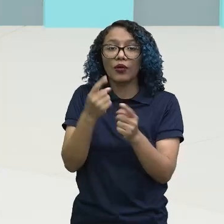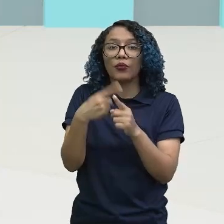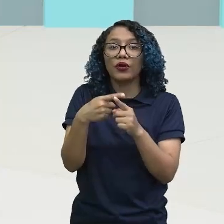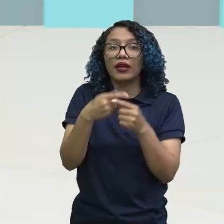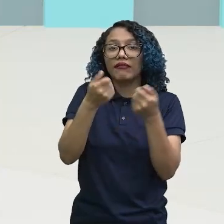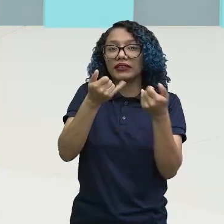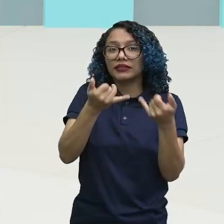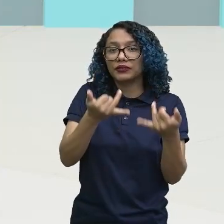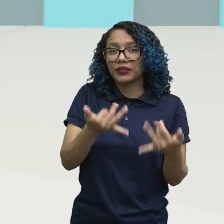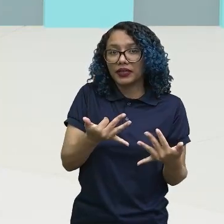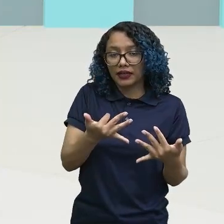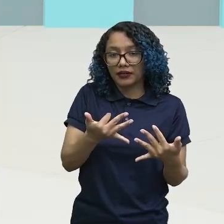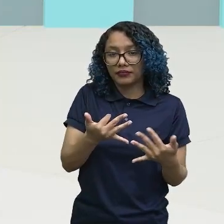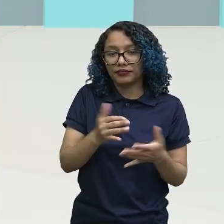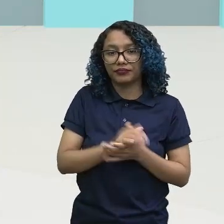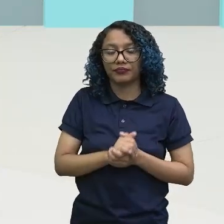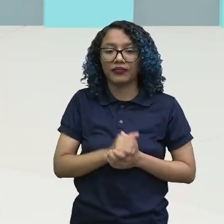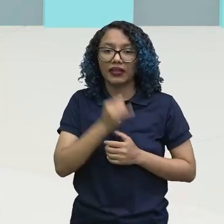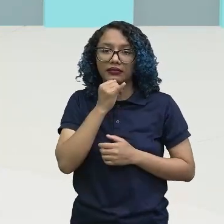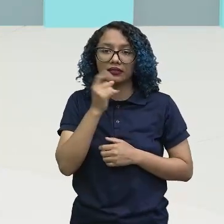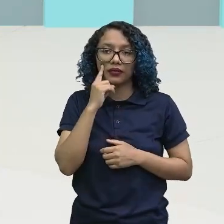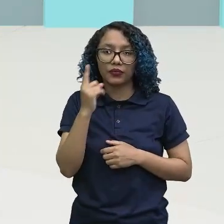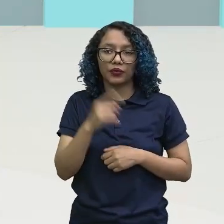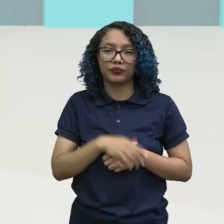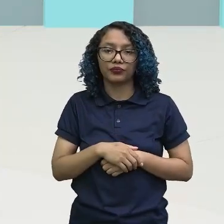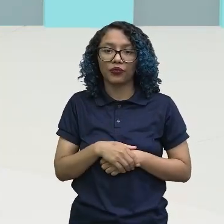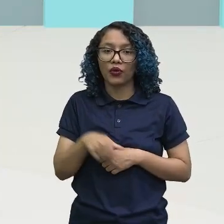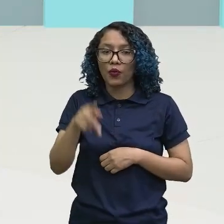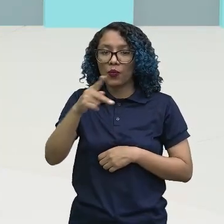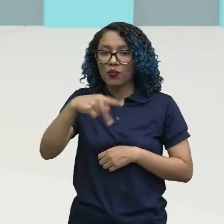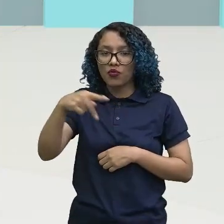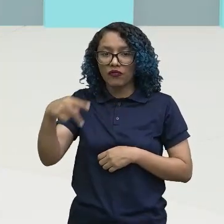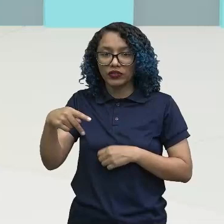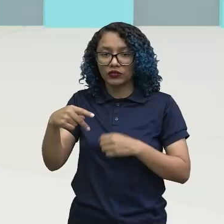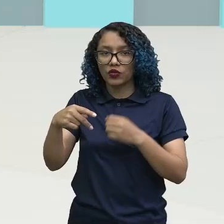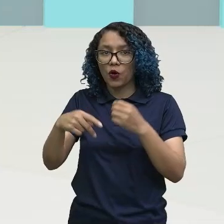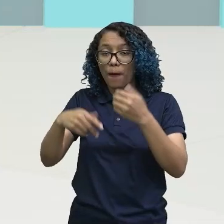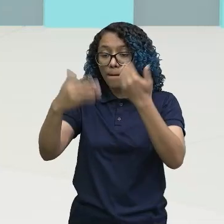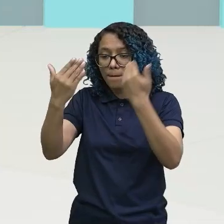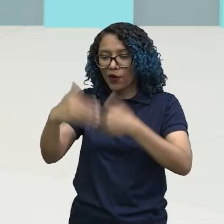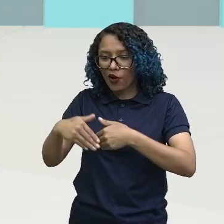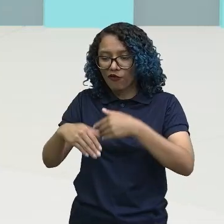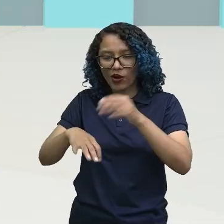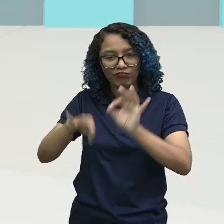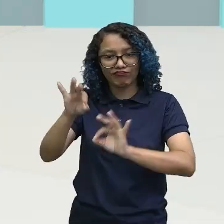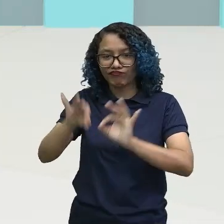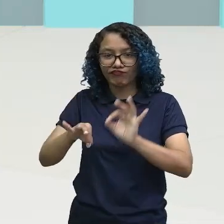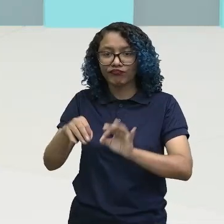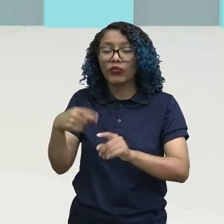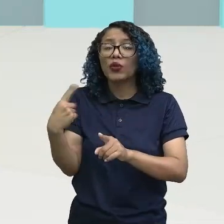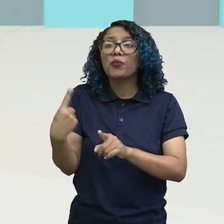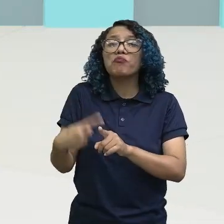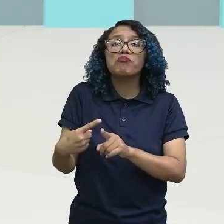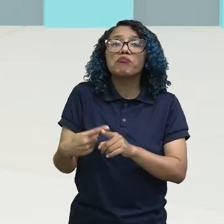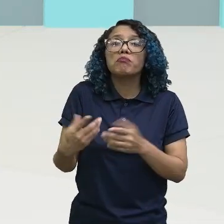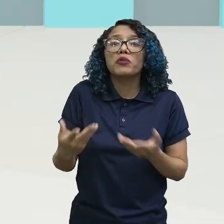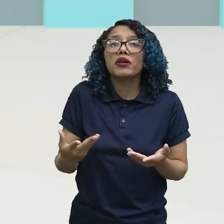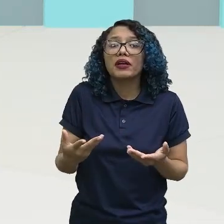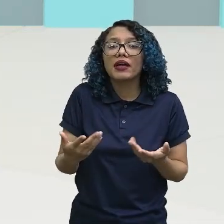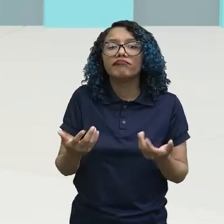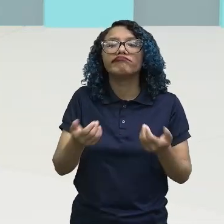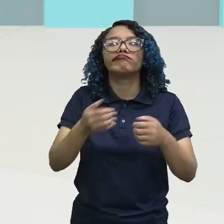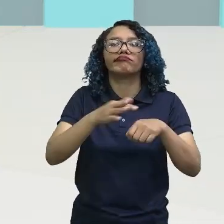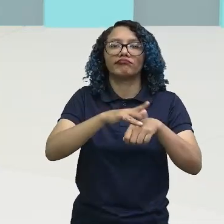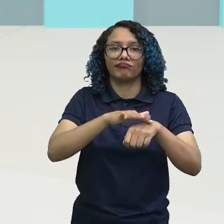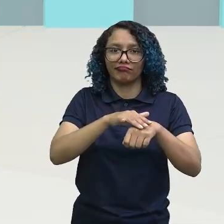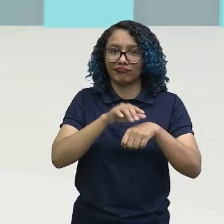primeira. O professor não elaborou a prova. Por que ele não elaborou? Porque ficou doente. Então, há uma explicação, uma